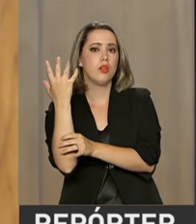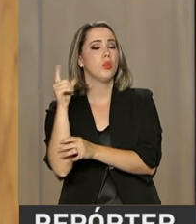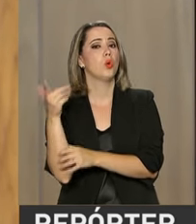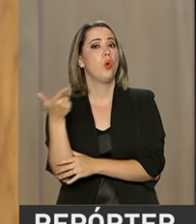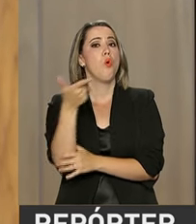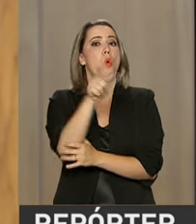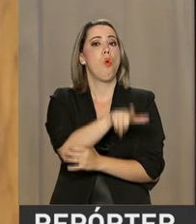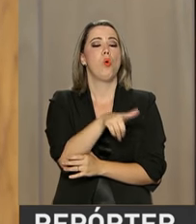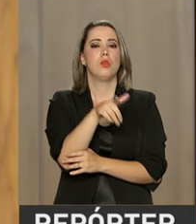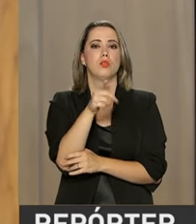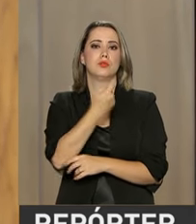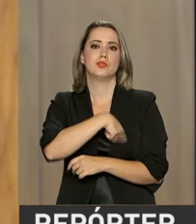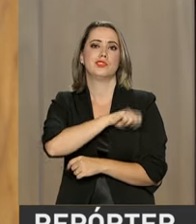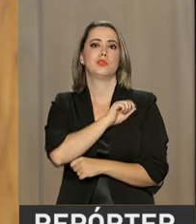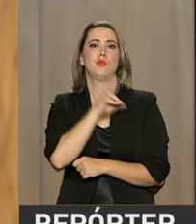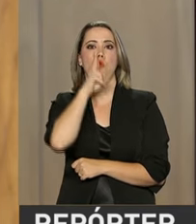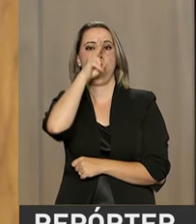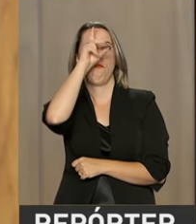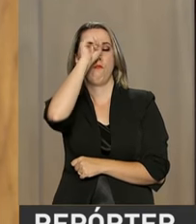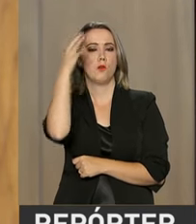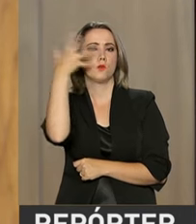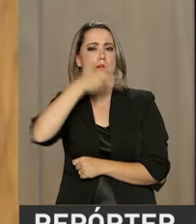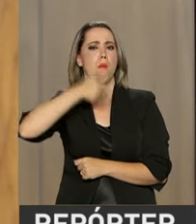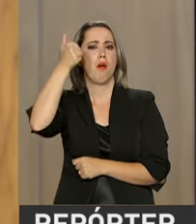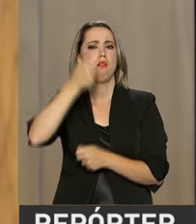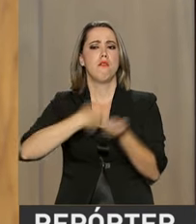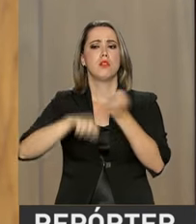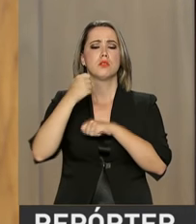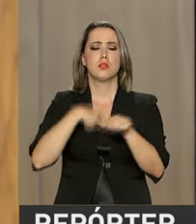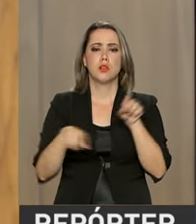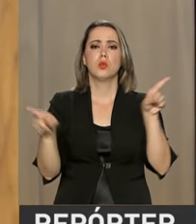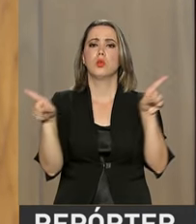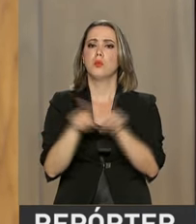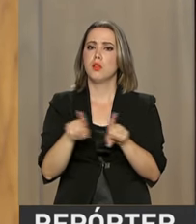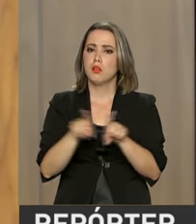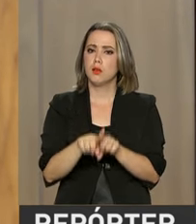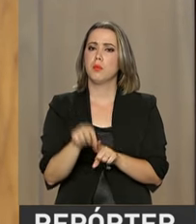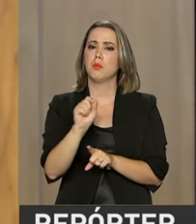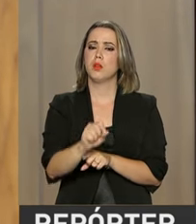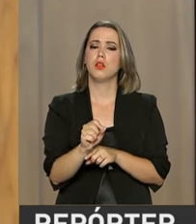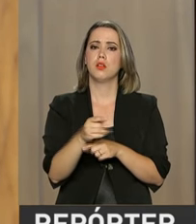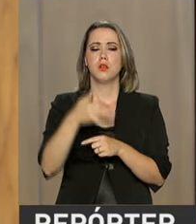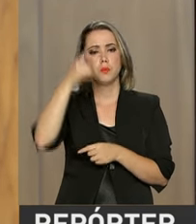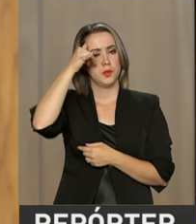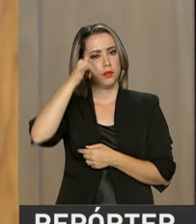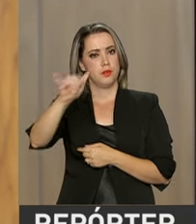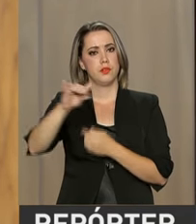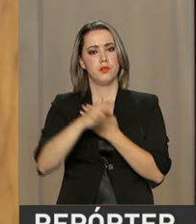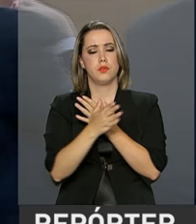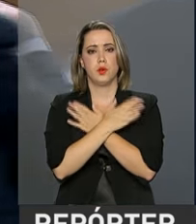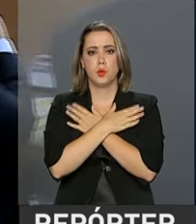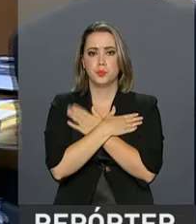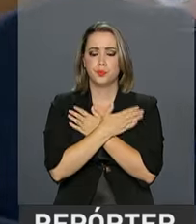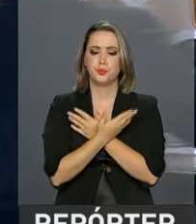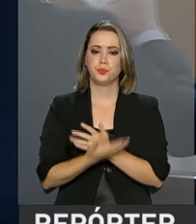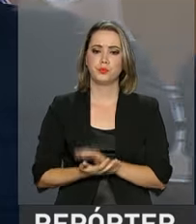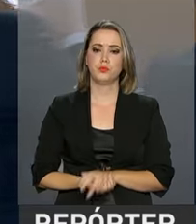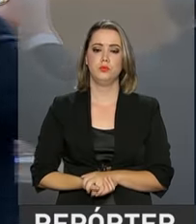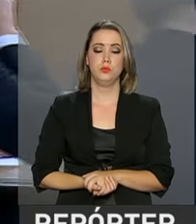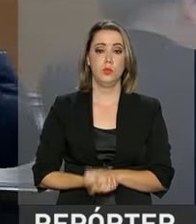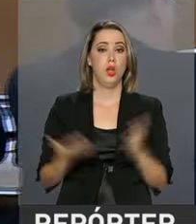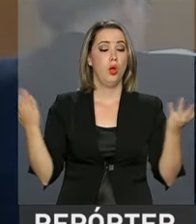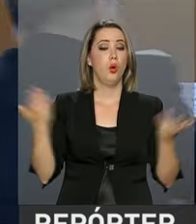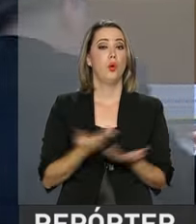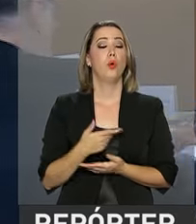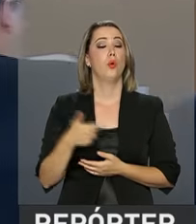extraordinária não só na sua economia mas evidentemente no combate ao desempenho a espanha é atualmente